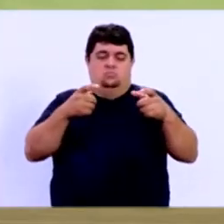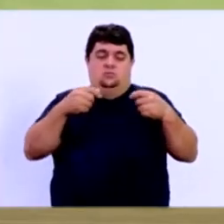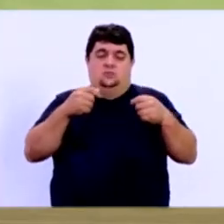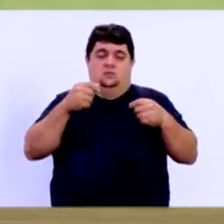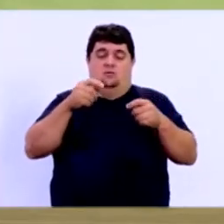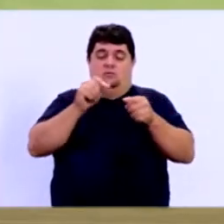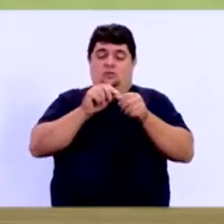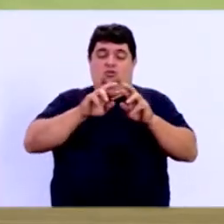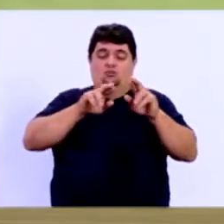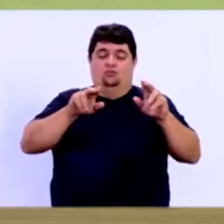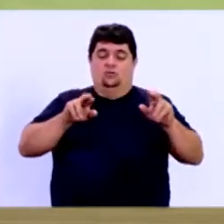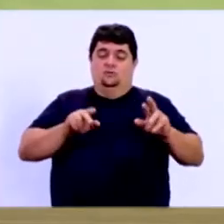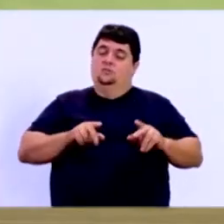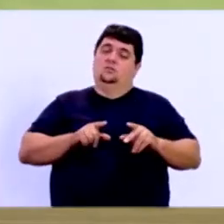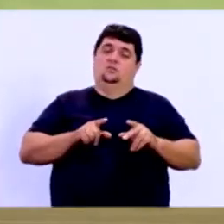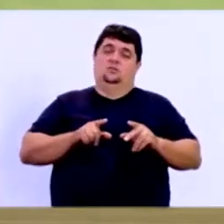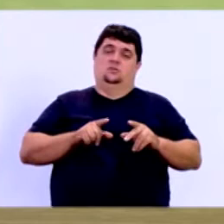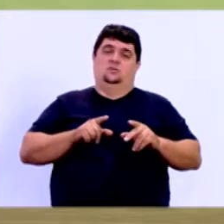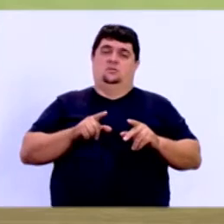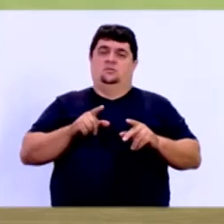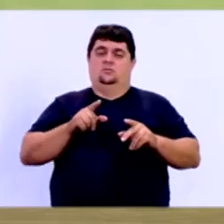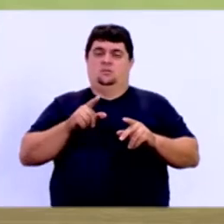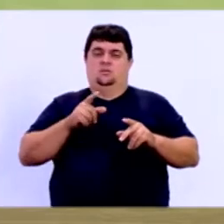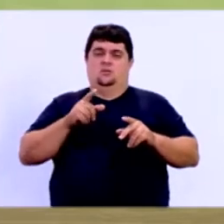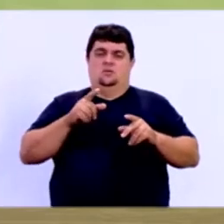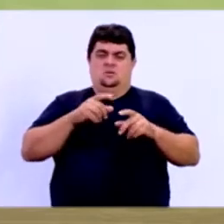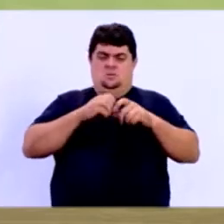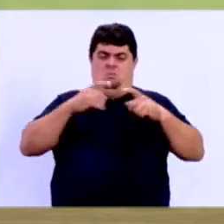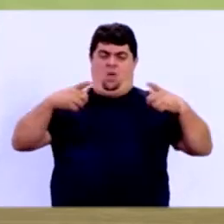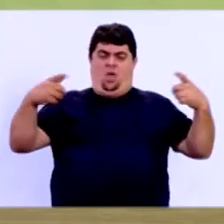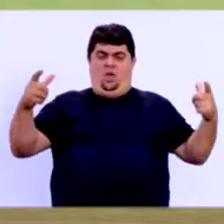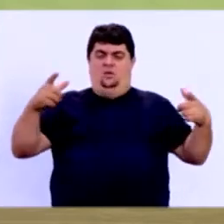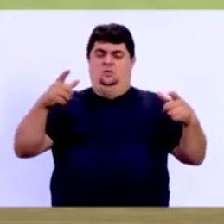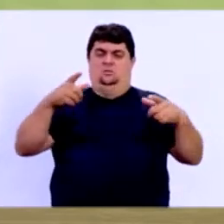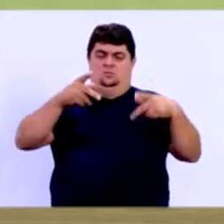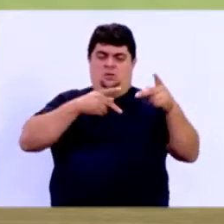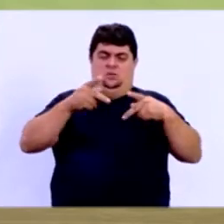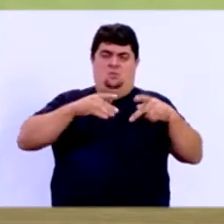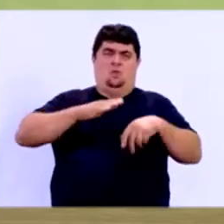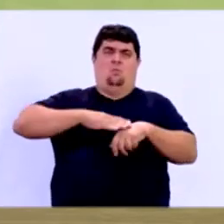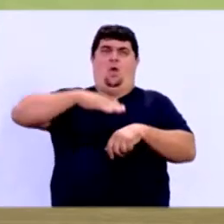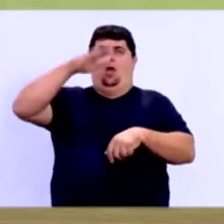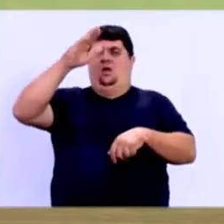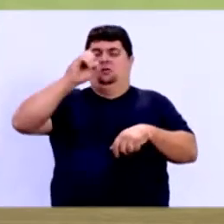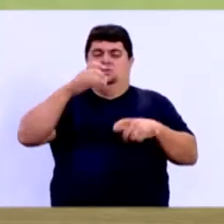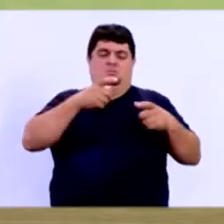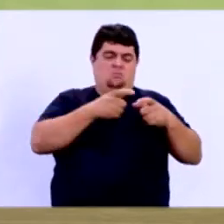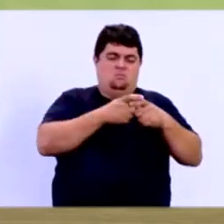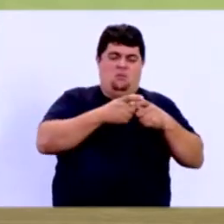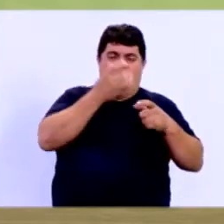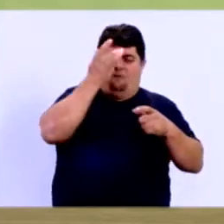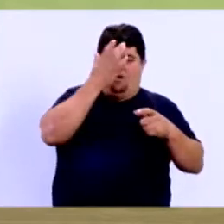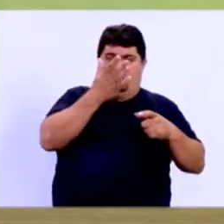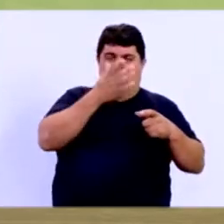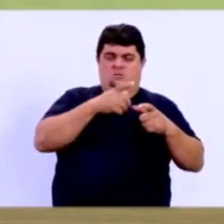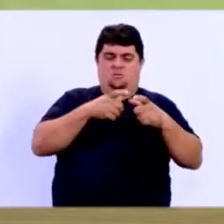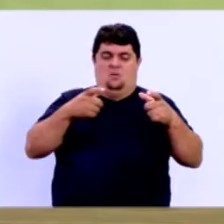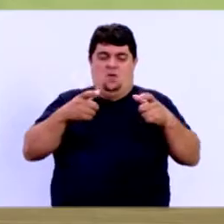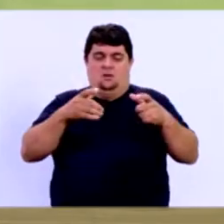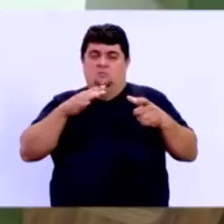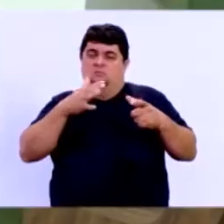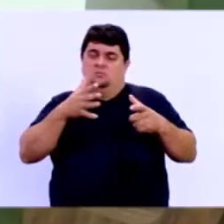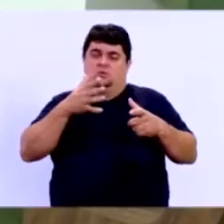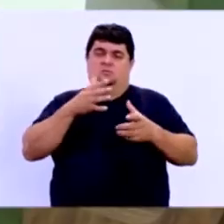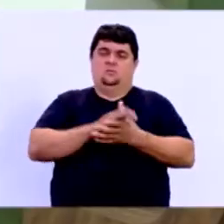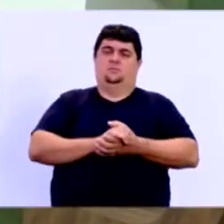complexidade, vai ter um planejamento estratégico um pouco mais complexo ou um pouco mais simples, também depende das características de cada organização.